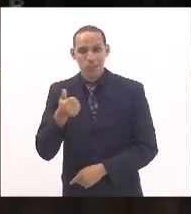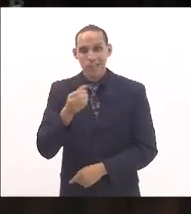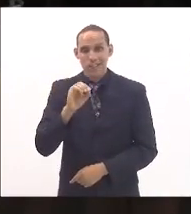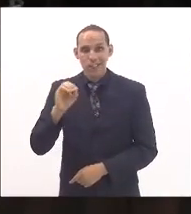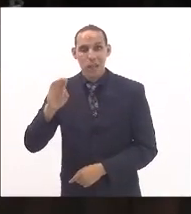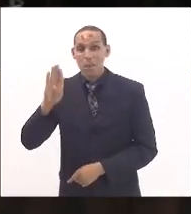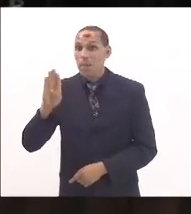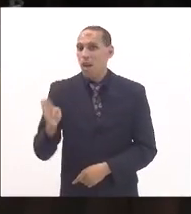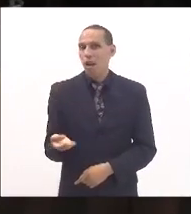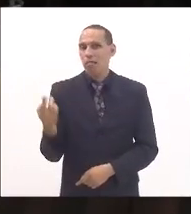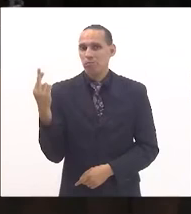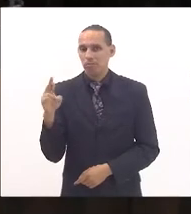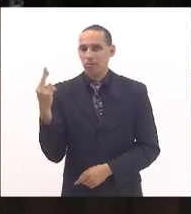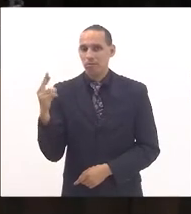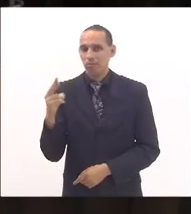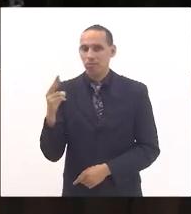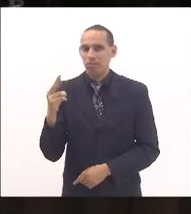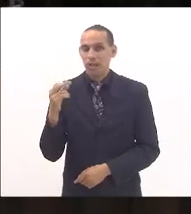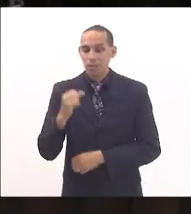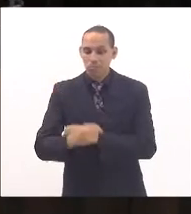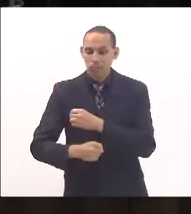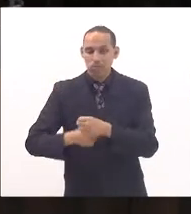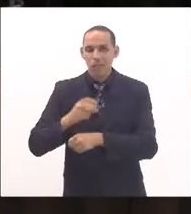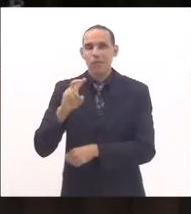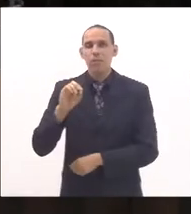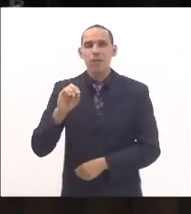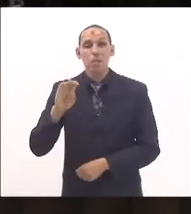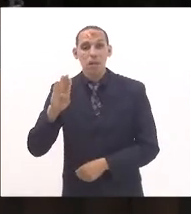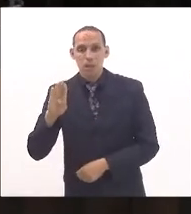reais, com um custo anual de 50 bilhões.